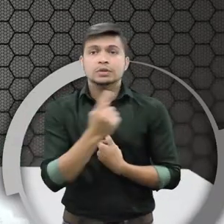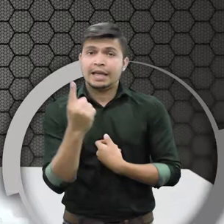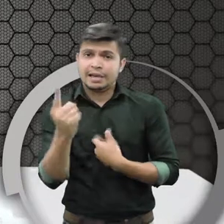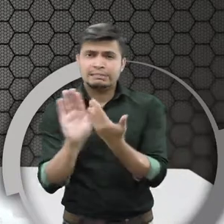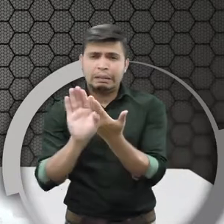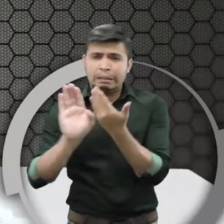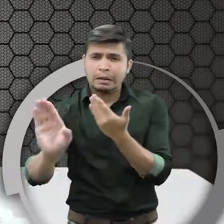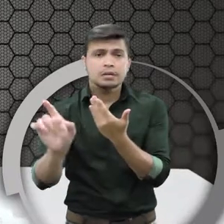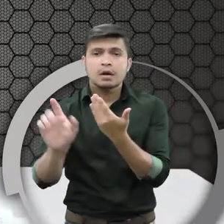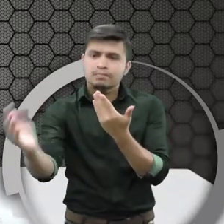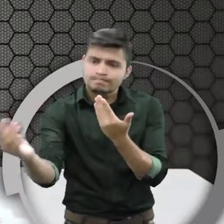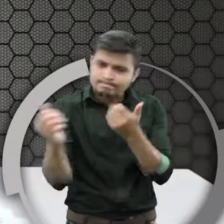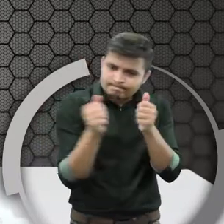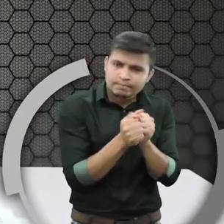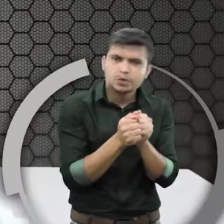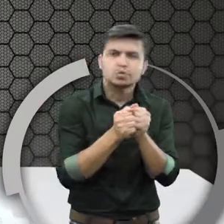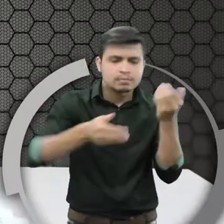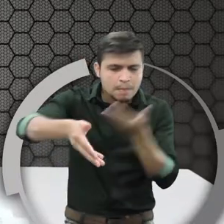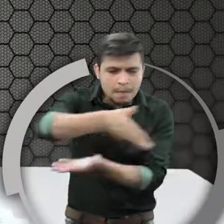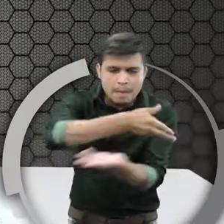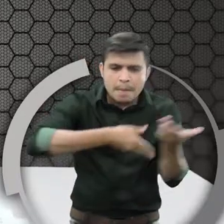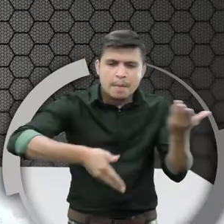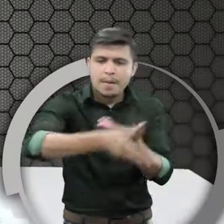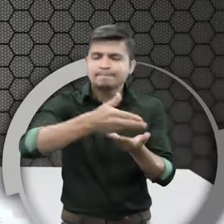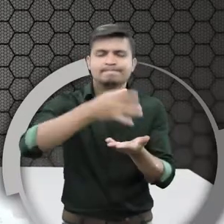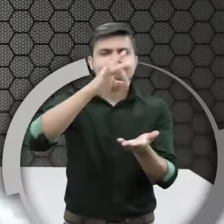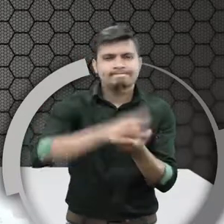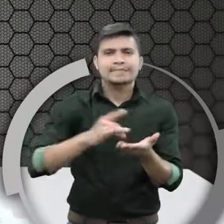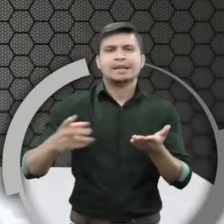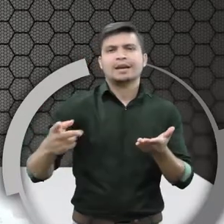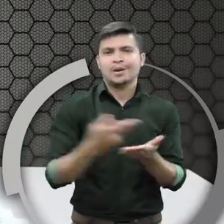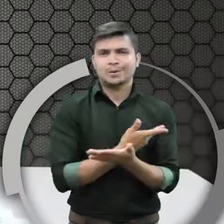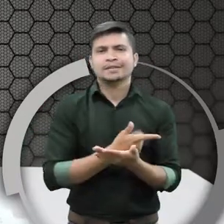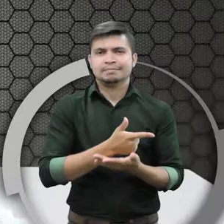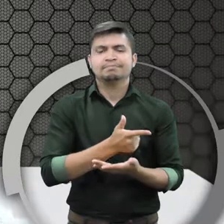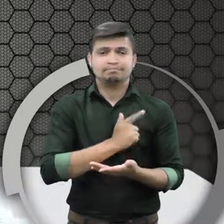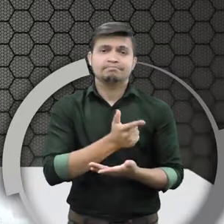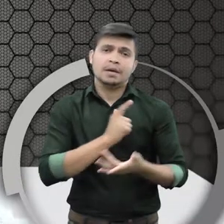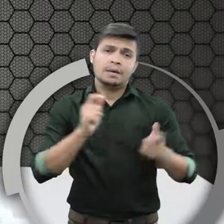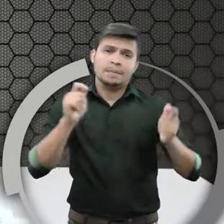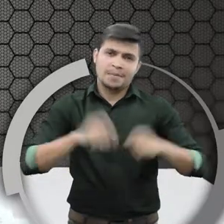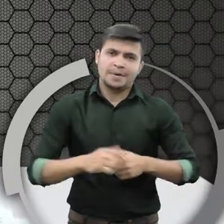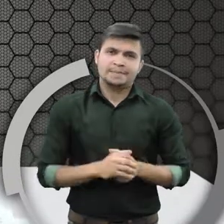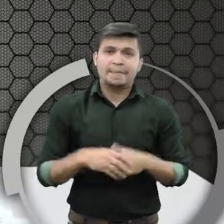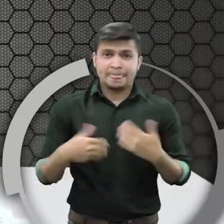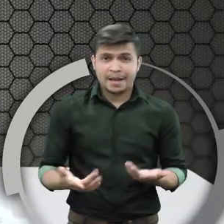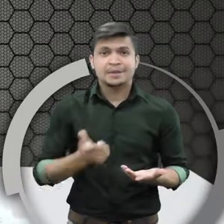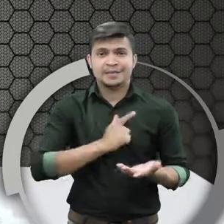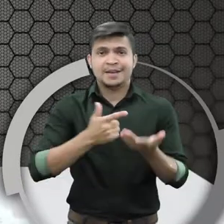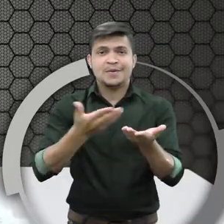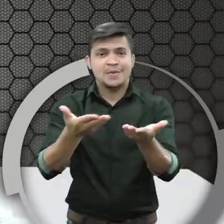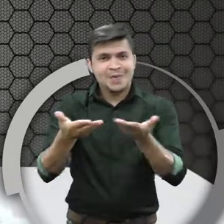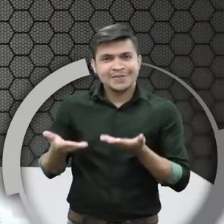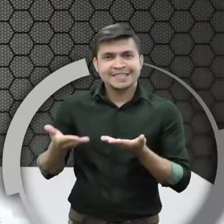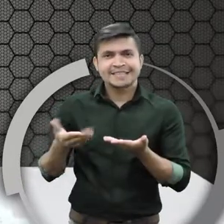realmente tudo seja fluido, que tudo seja realmente lúdico, que tudo seja realmente atraente. Então tá aí o convite,